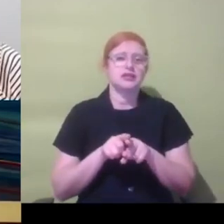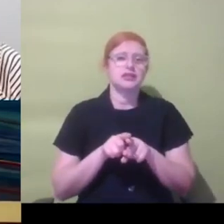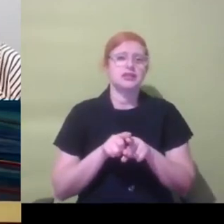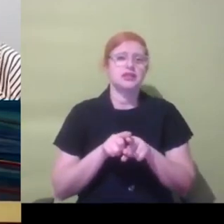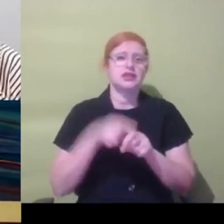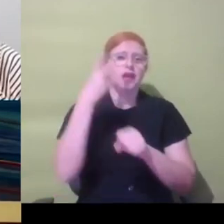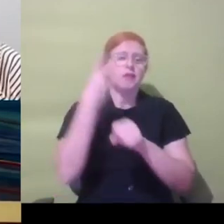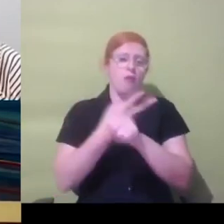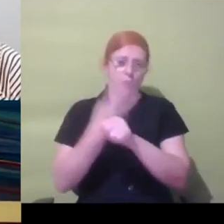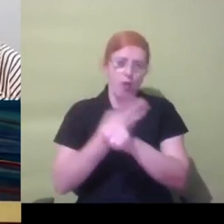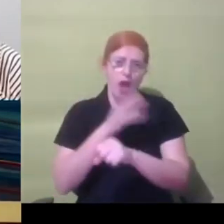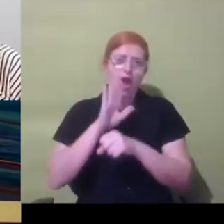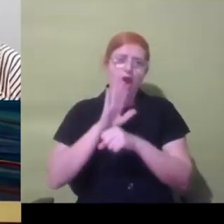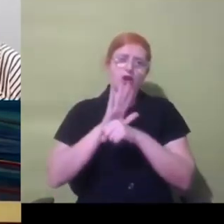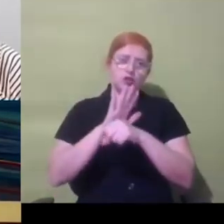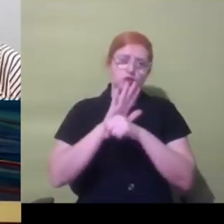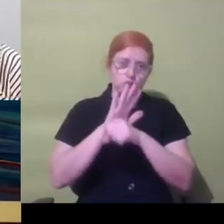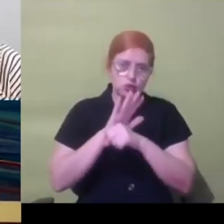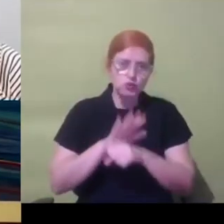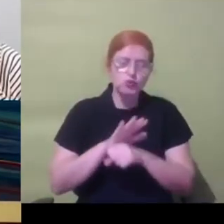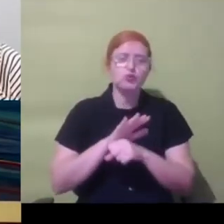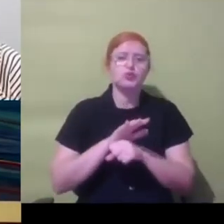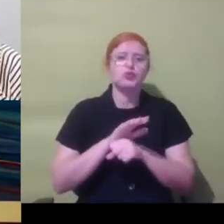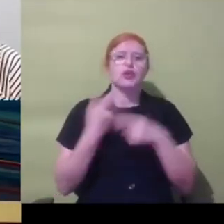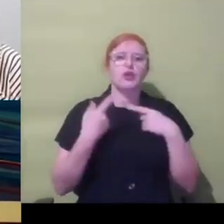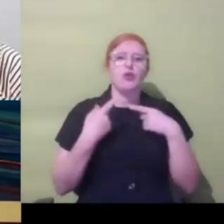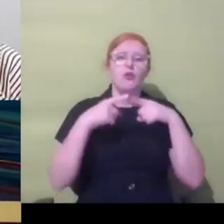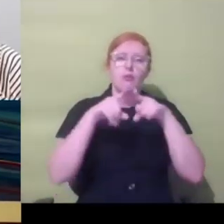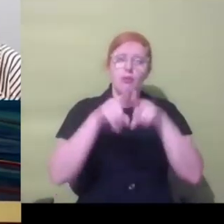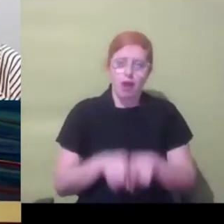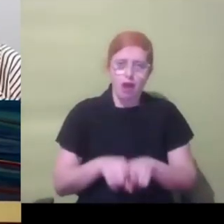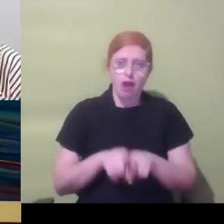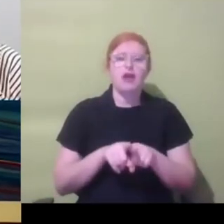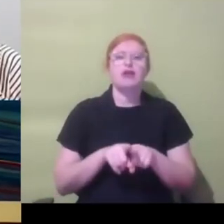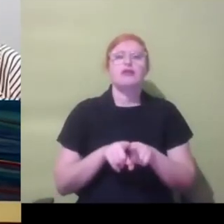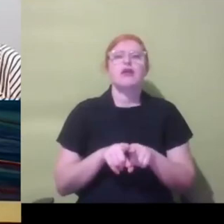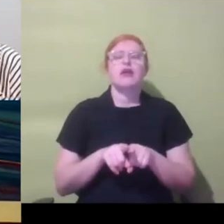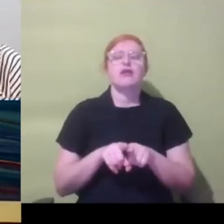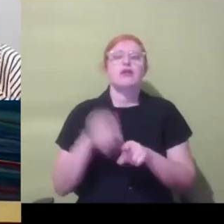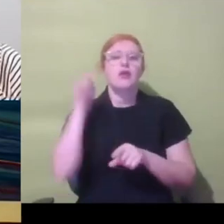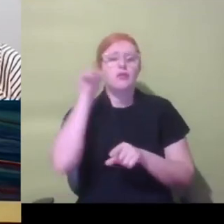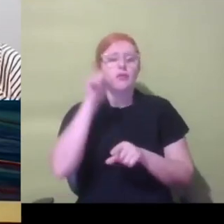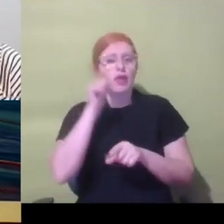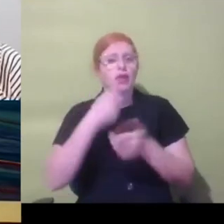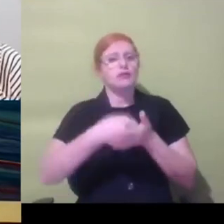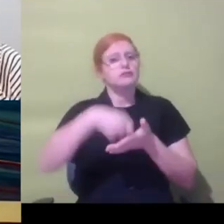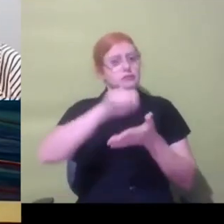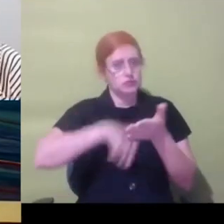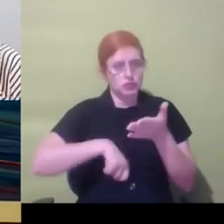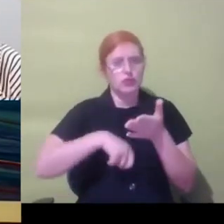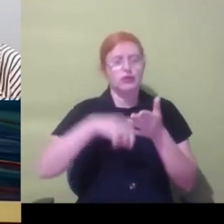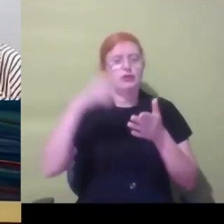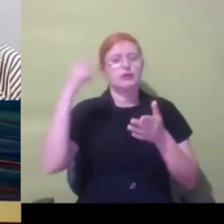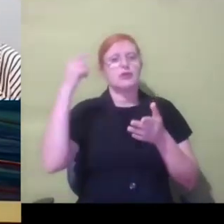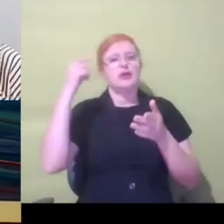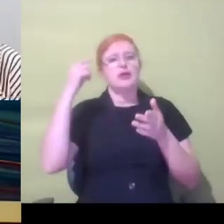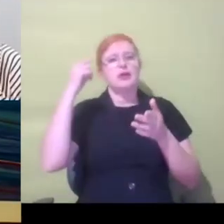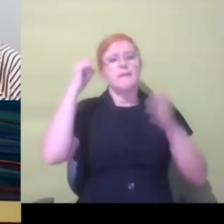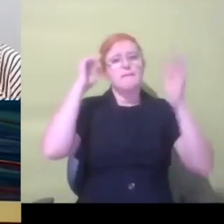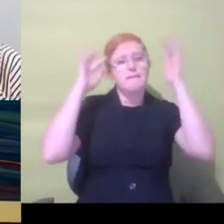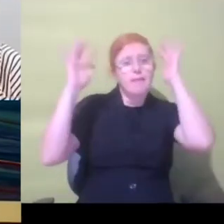vai buscar ajuda com a Audre Lorde, com a Bell Hooks, que são escritoras e